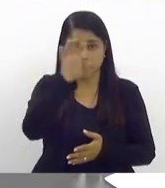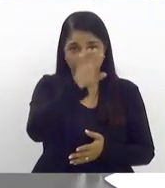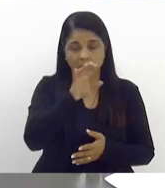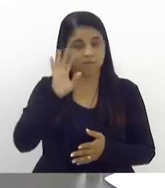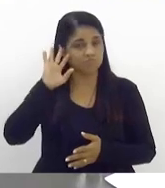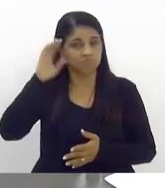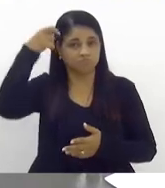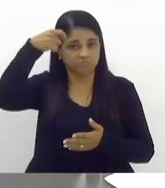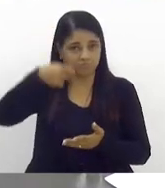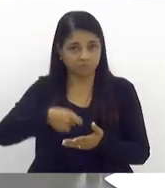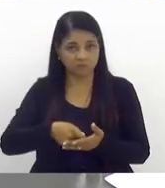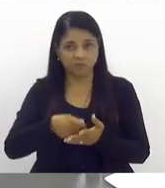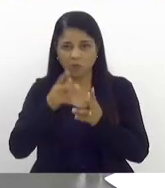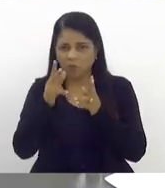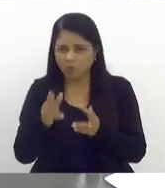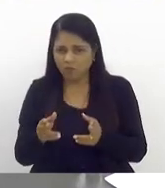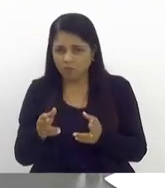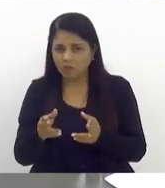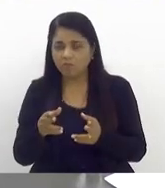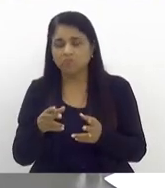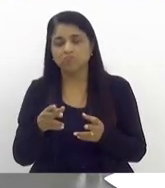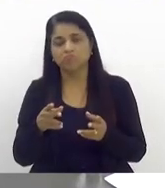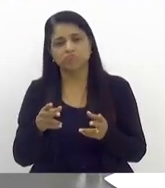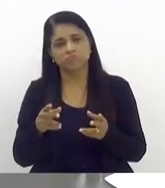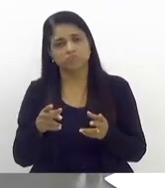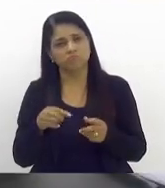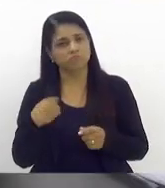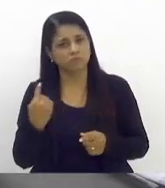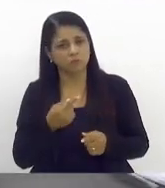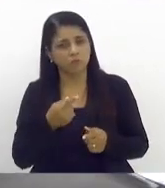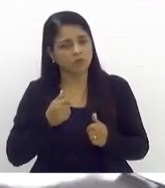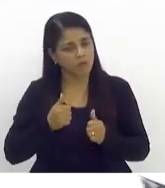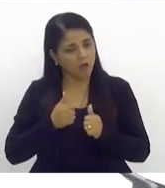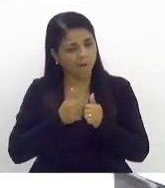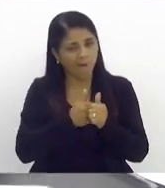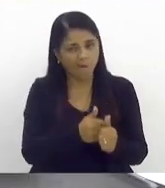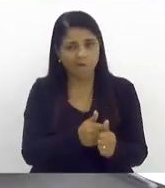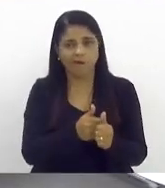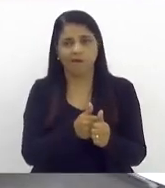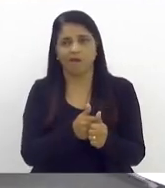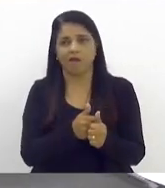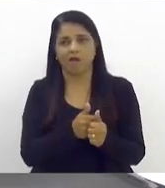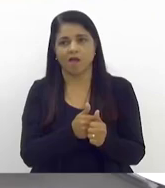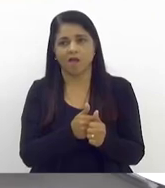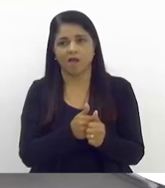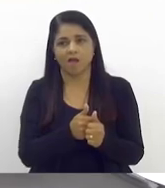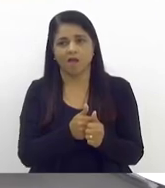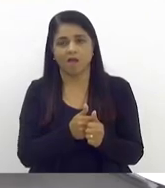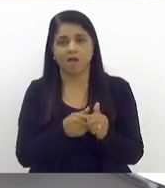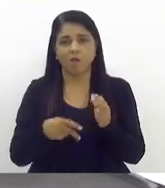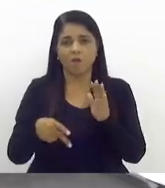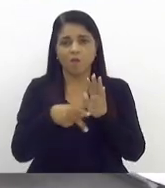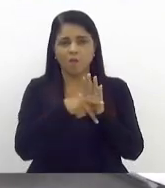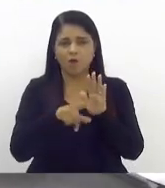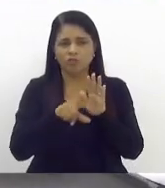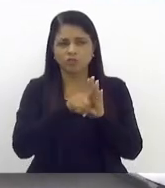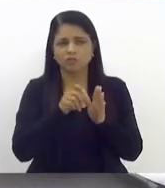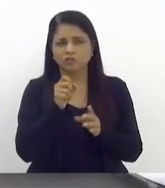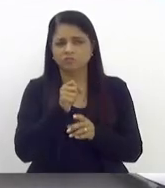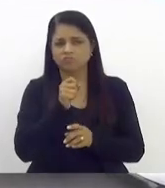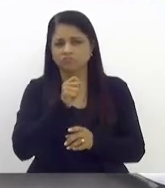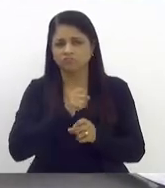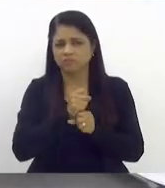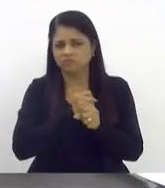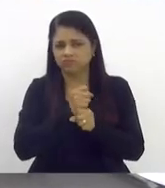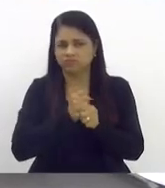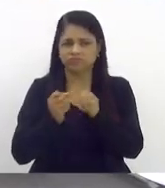decisão, acho que a gente deveria realmente acompanhar isso. Inclusive, esse projeto é antigo, é de